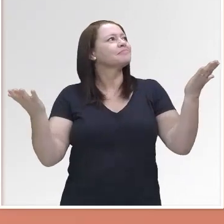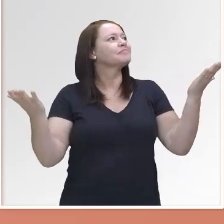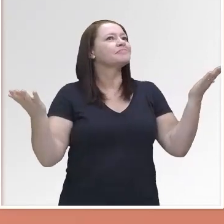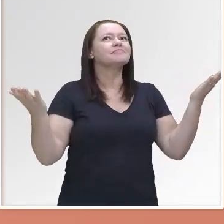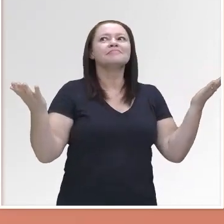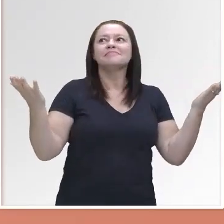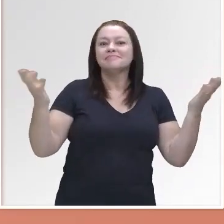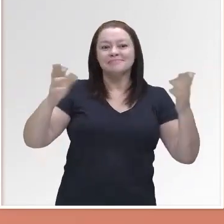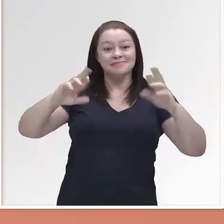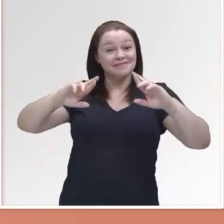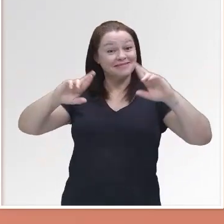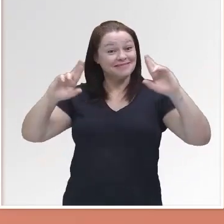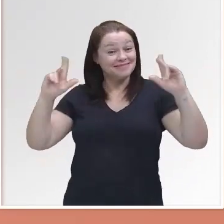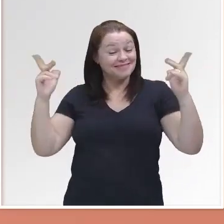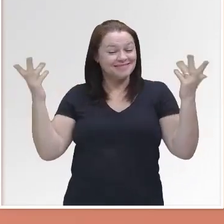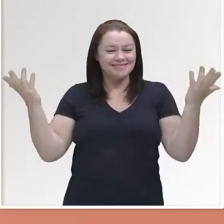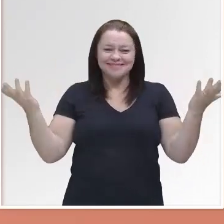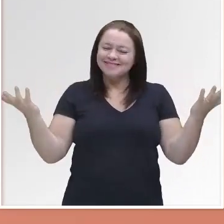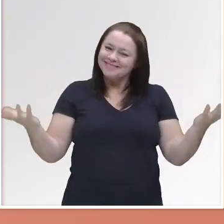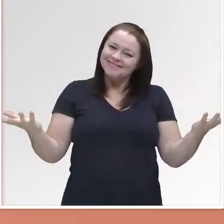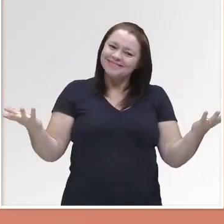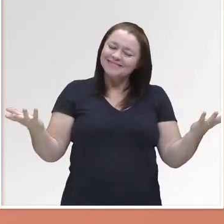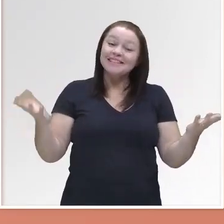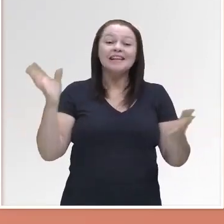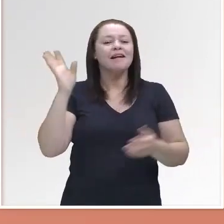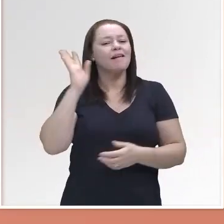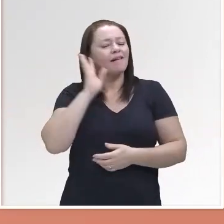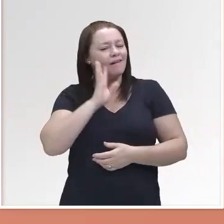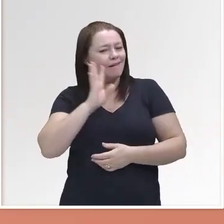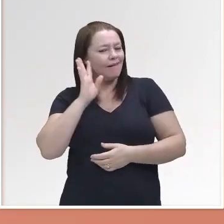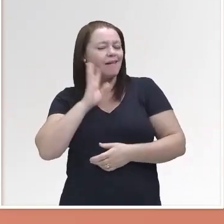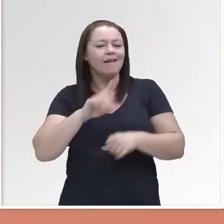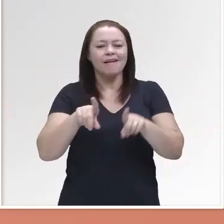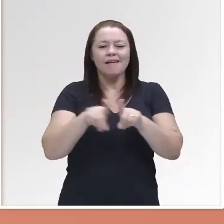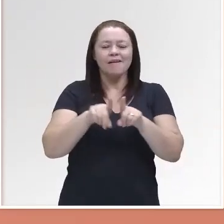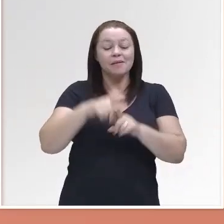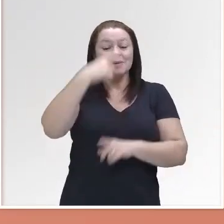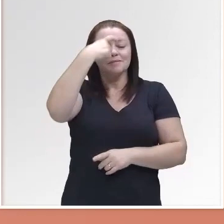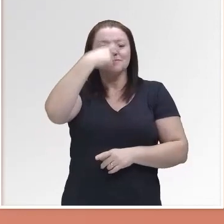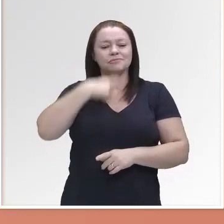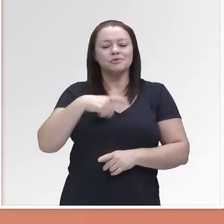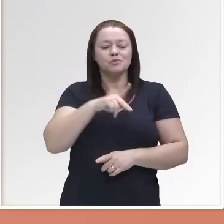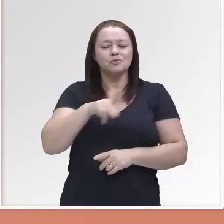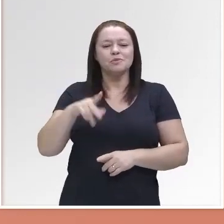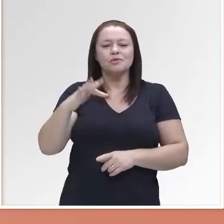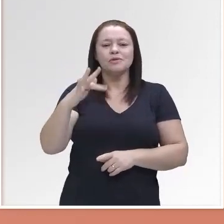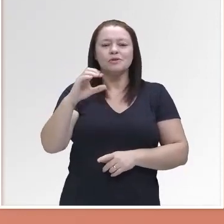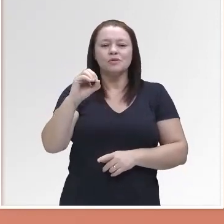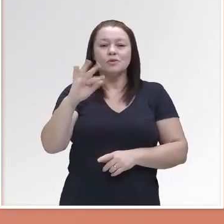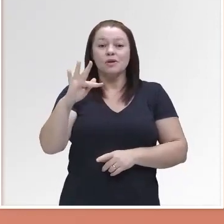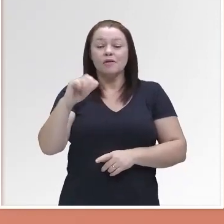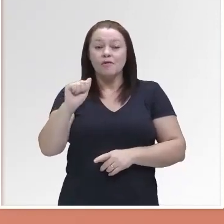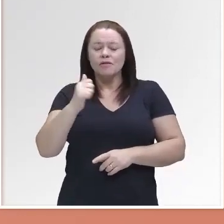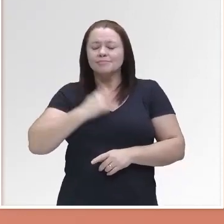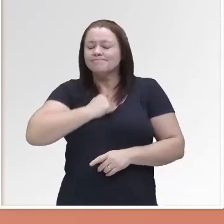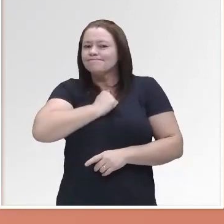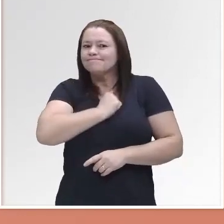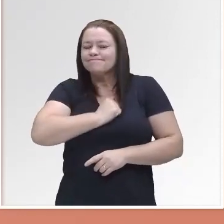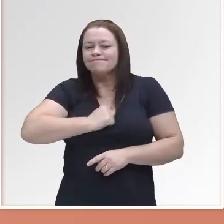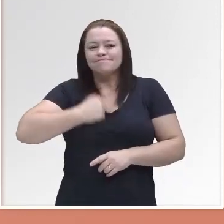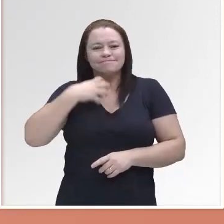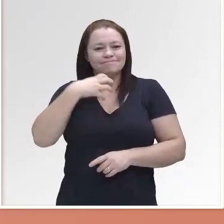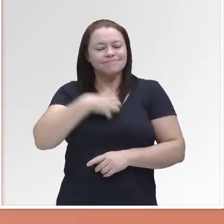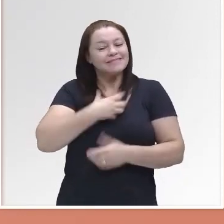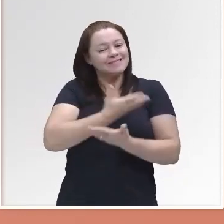bem diferente e bem legal. Eu sou professora fofa, estava com muitas saudades e